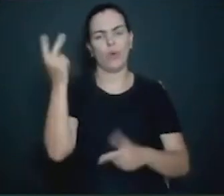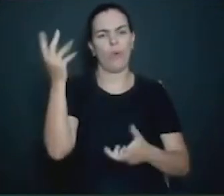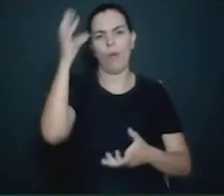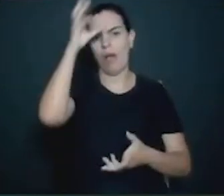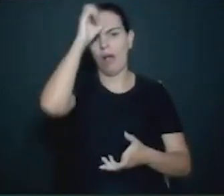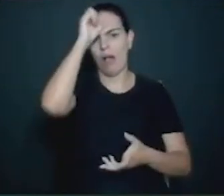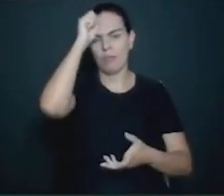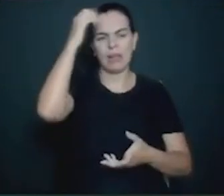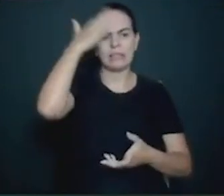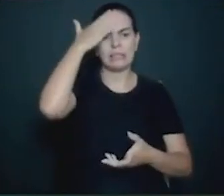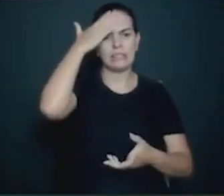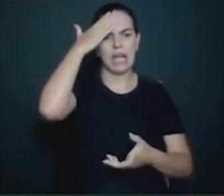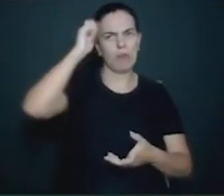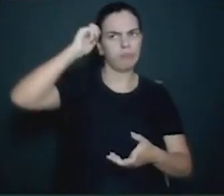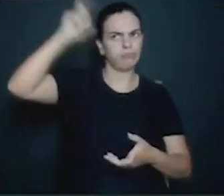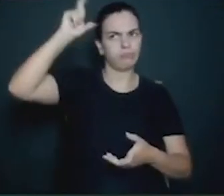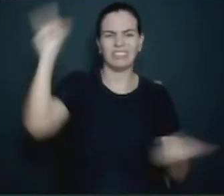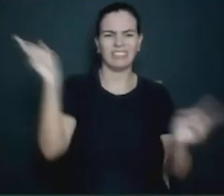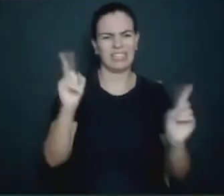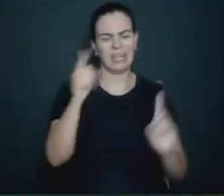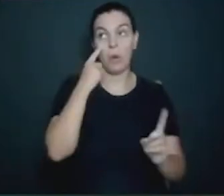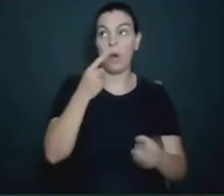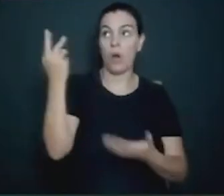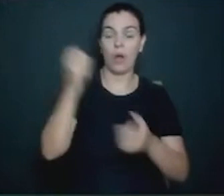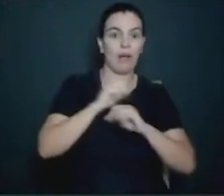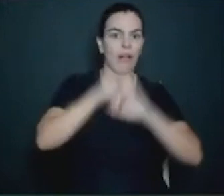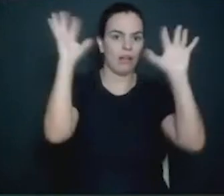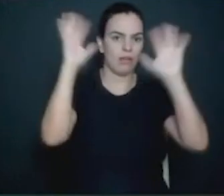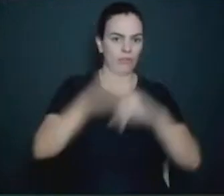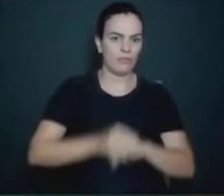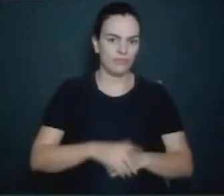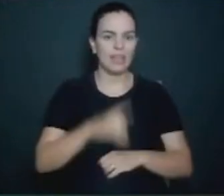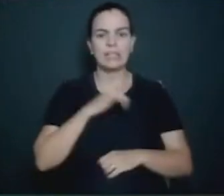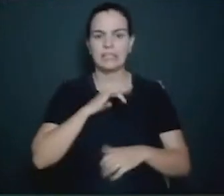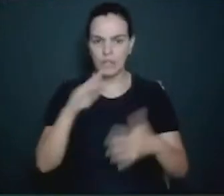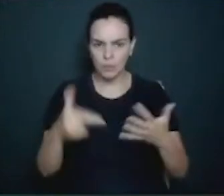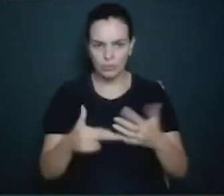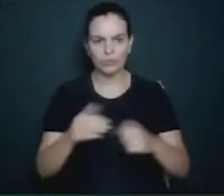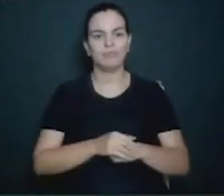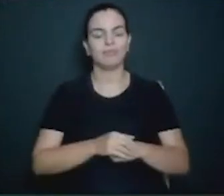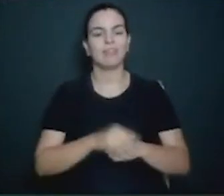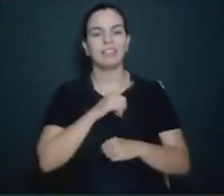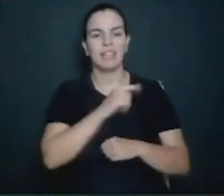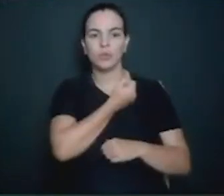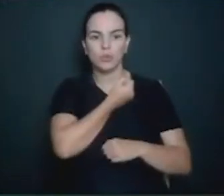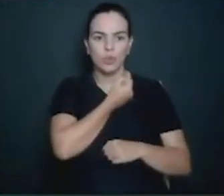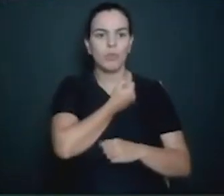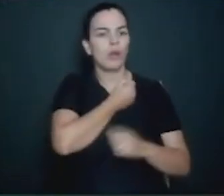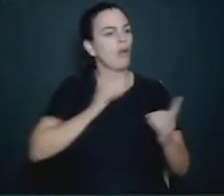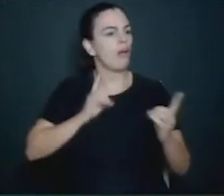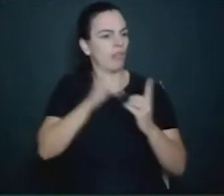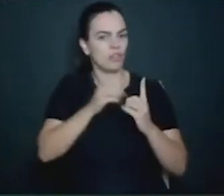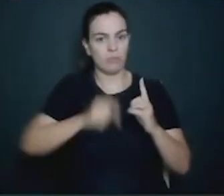de cálculo matemático, dá para ver com clareza que eu tenho recurso, que eu tenho um número de atendimentos aumentado, que a minha equipe não